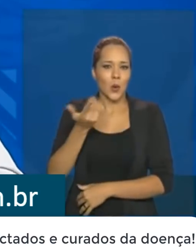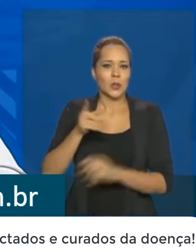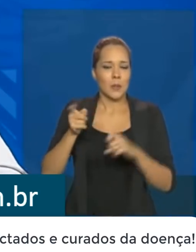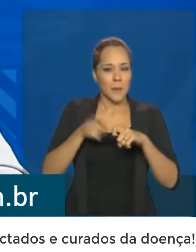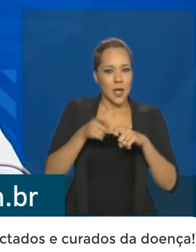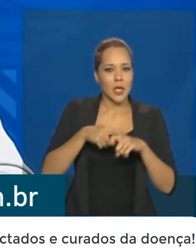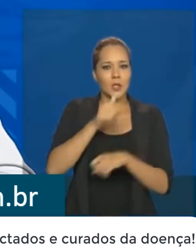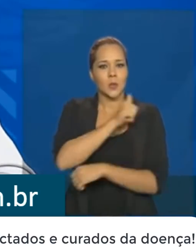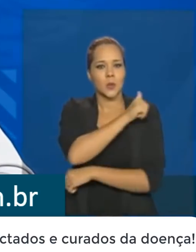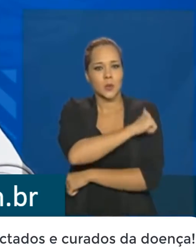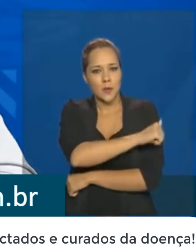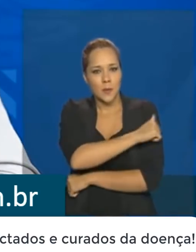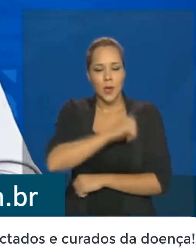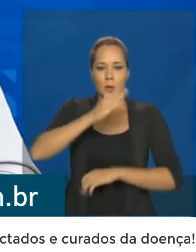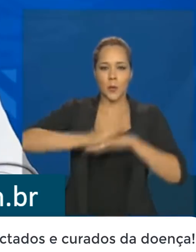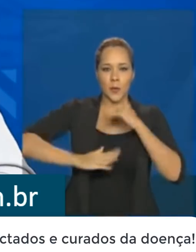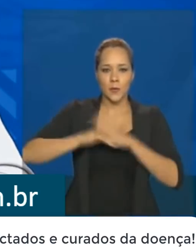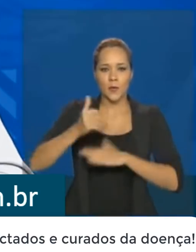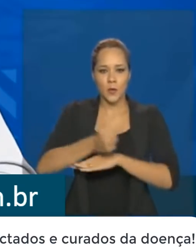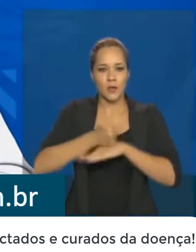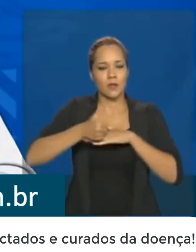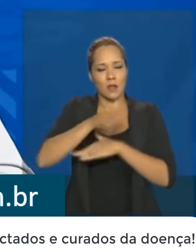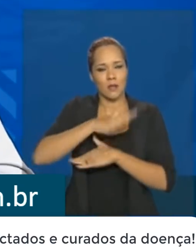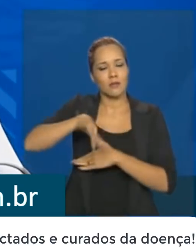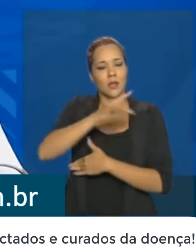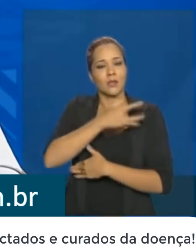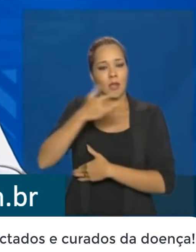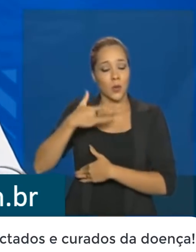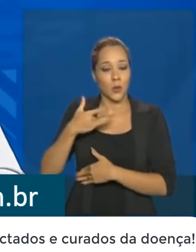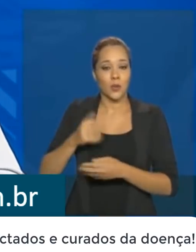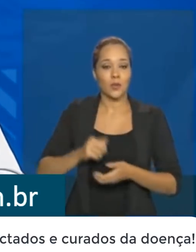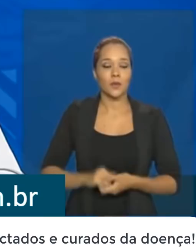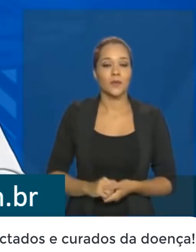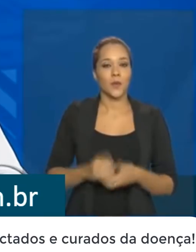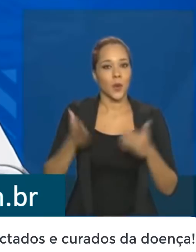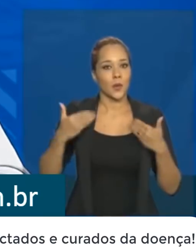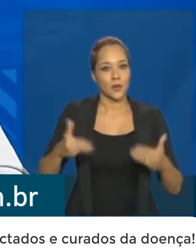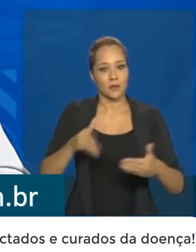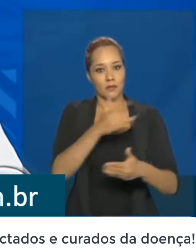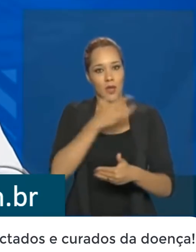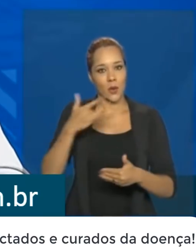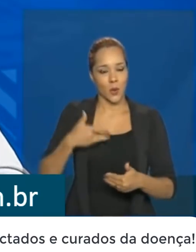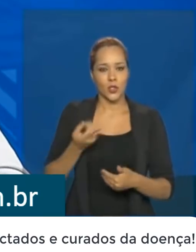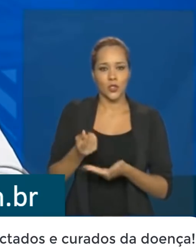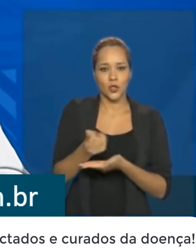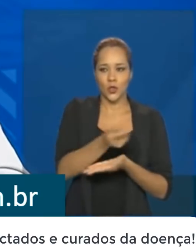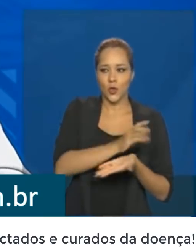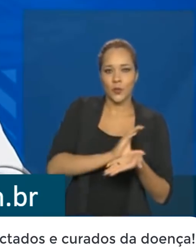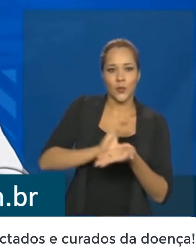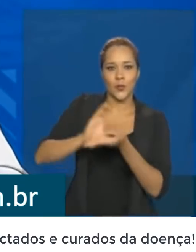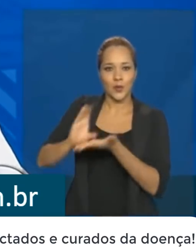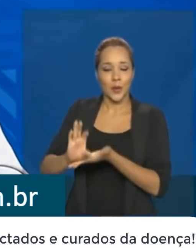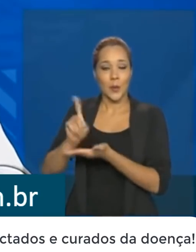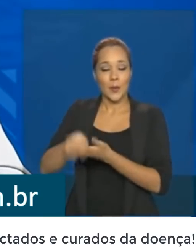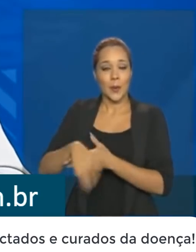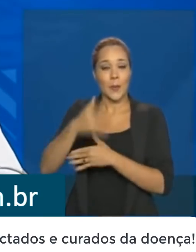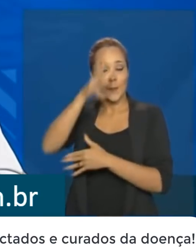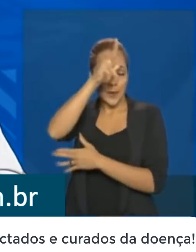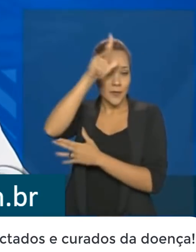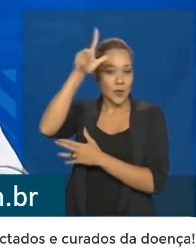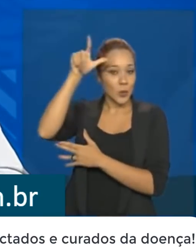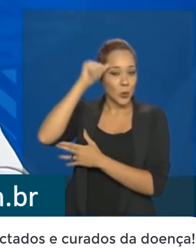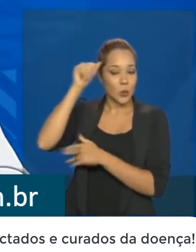de profissionais da área da saúde que possam nos ajudar. O Ministério da Saúde colocou recursos para que as prefeituras e os estados